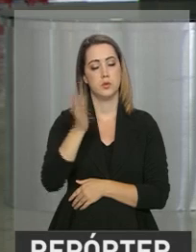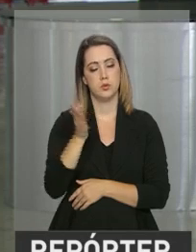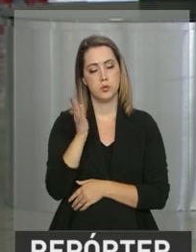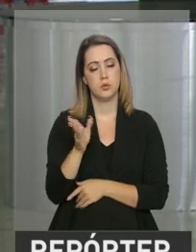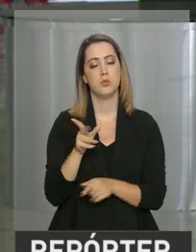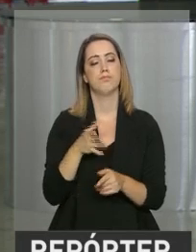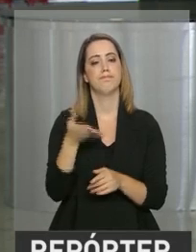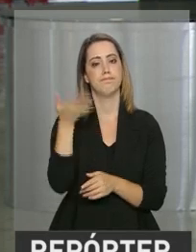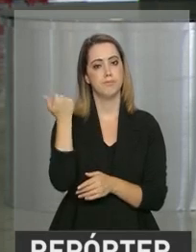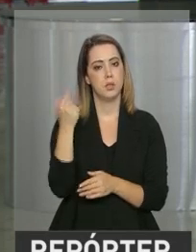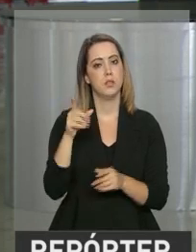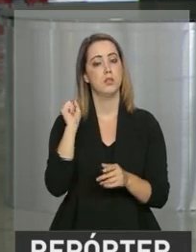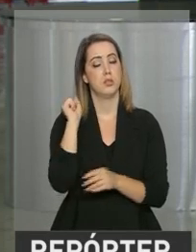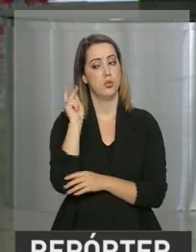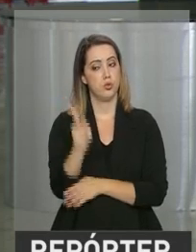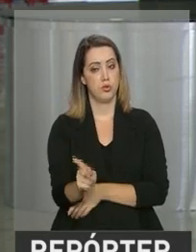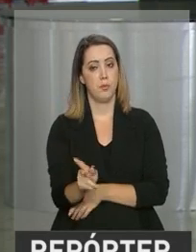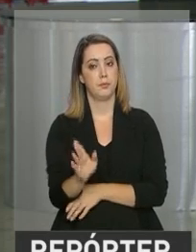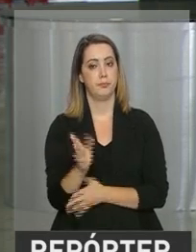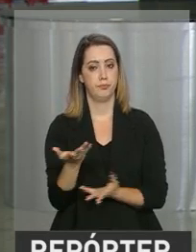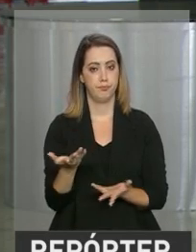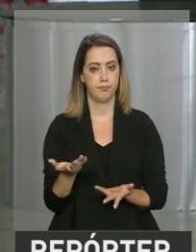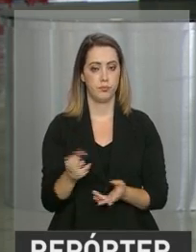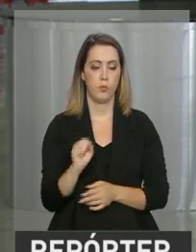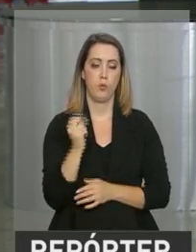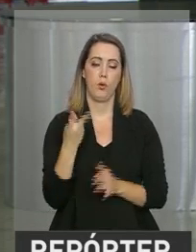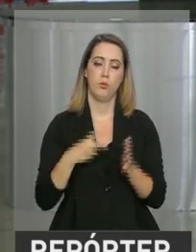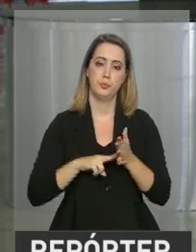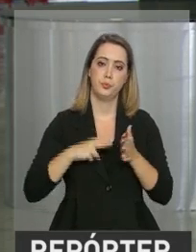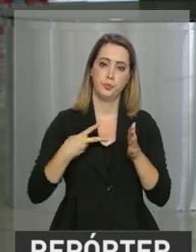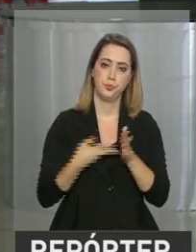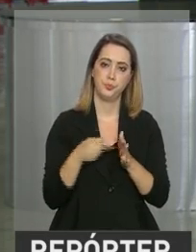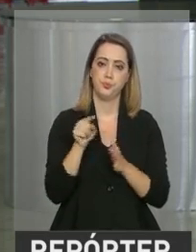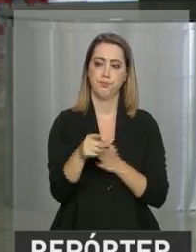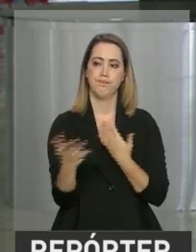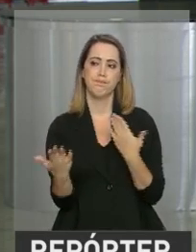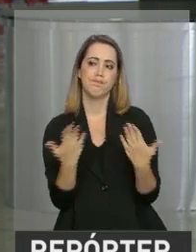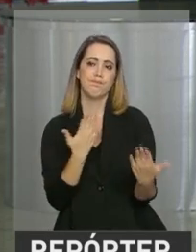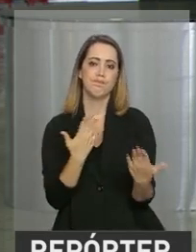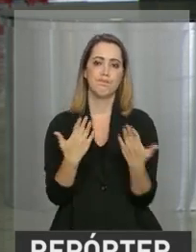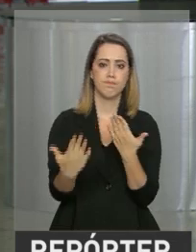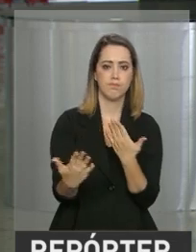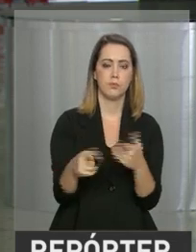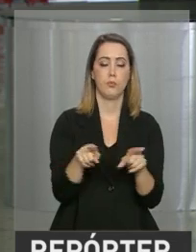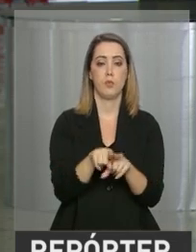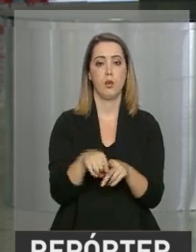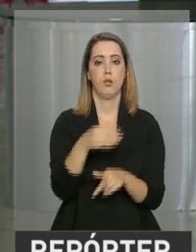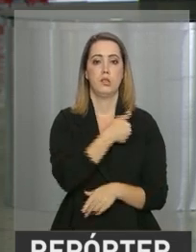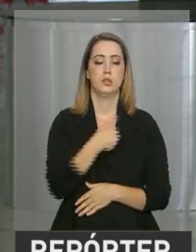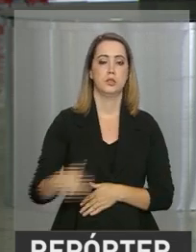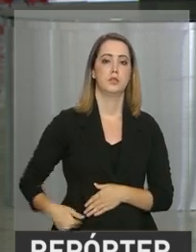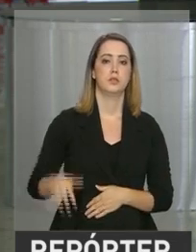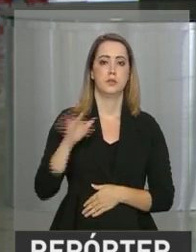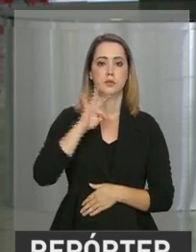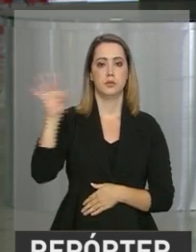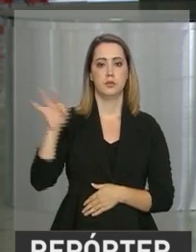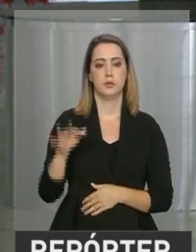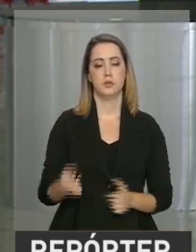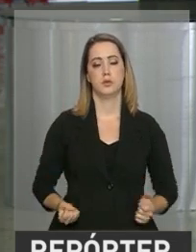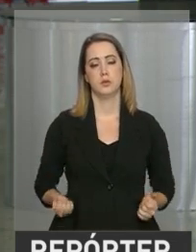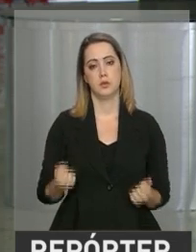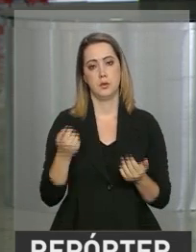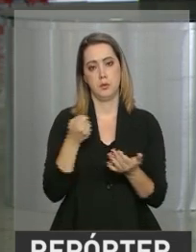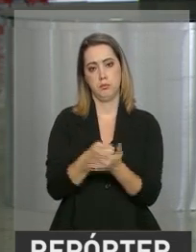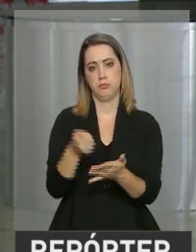preencheram esses requisitos mínimos. Ou seja, com esse descompasso, o governo federal acaba tendo que cada vez